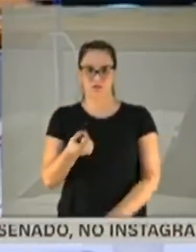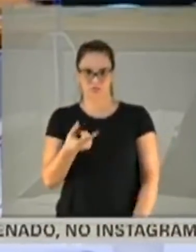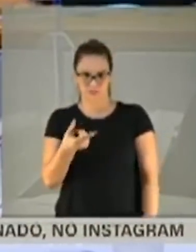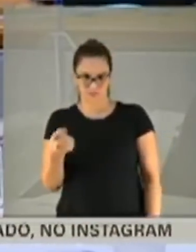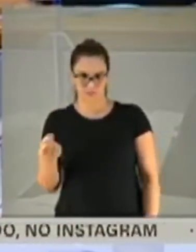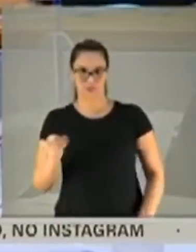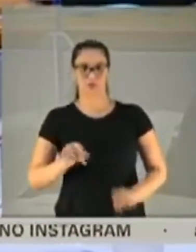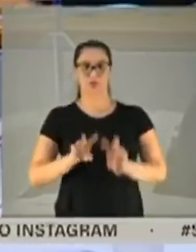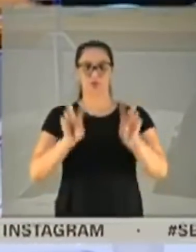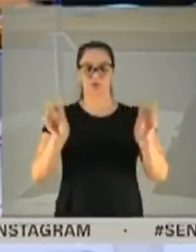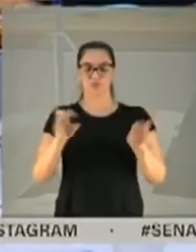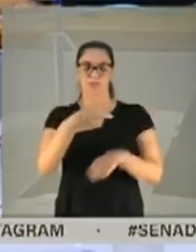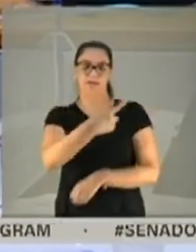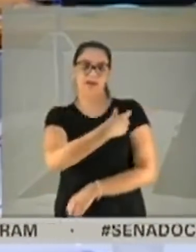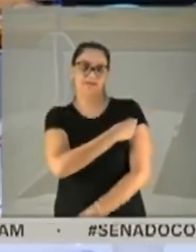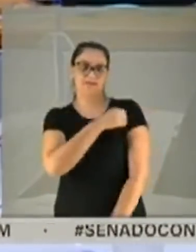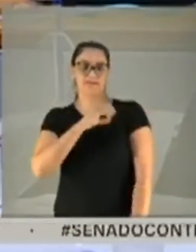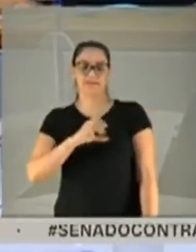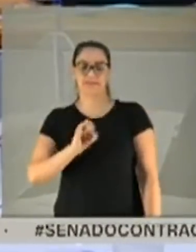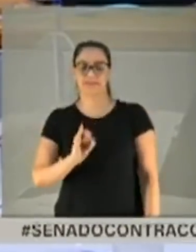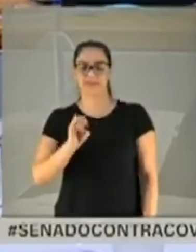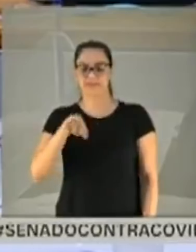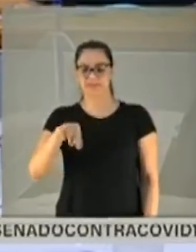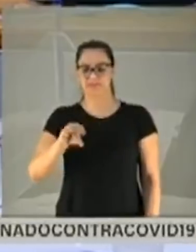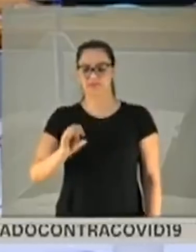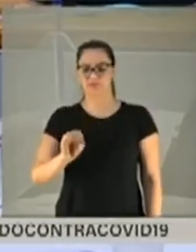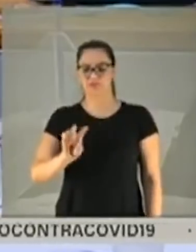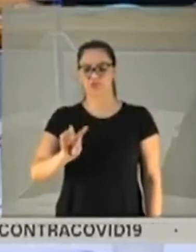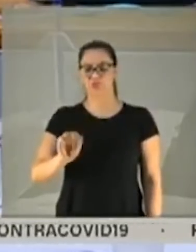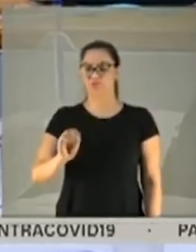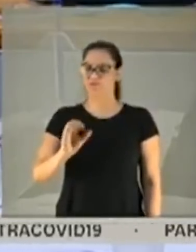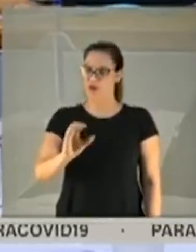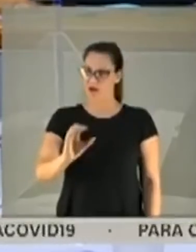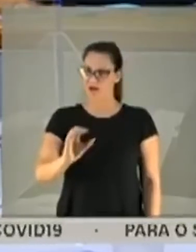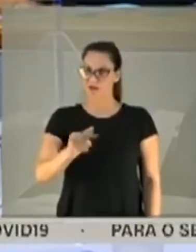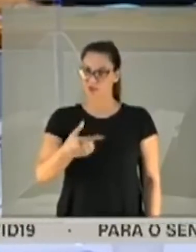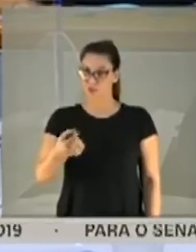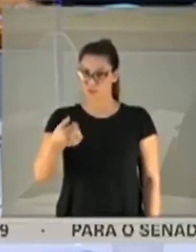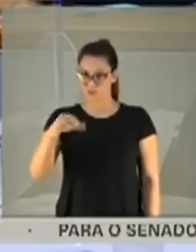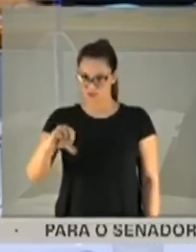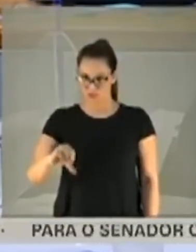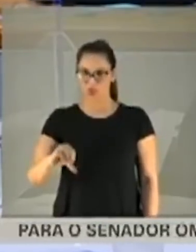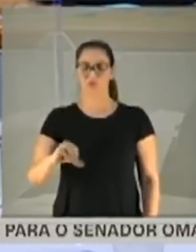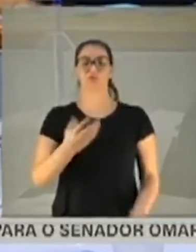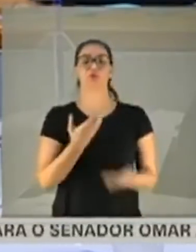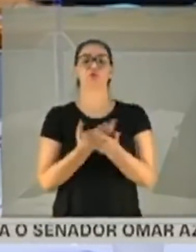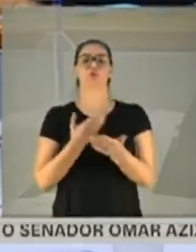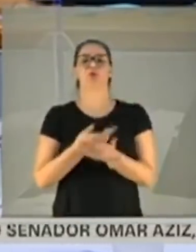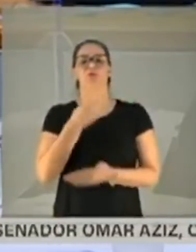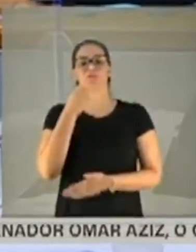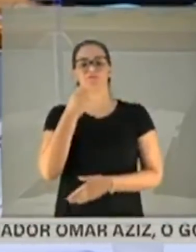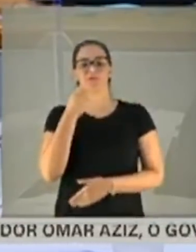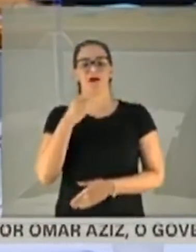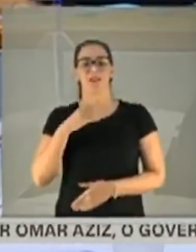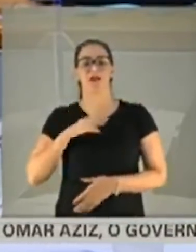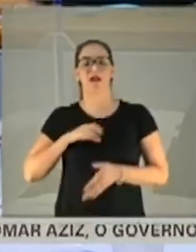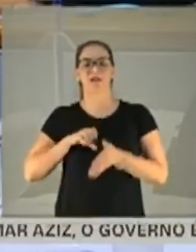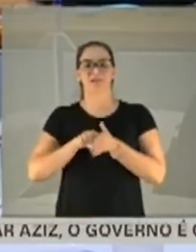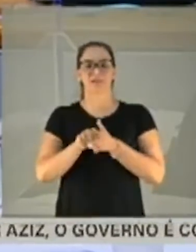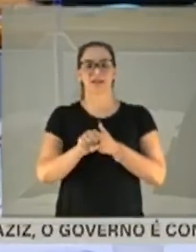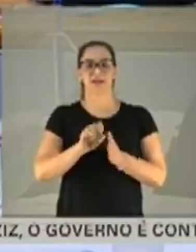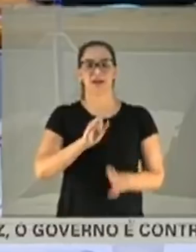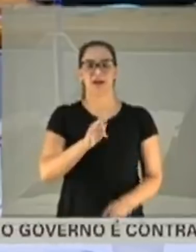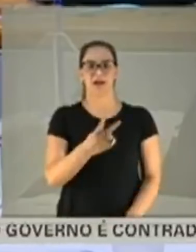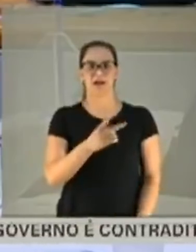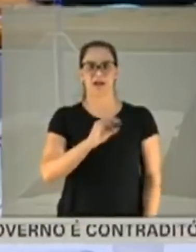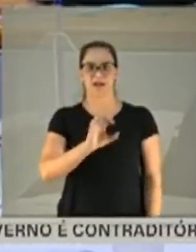é sobre a vacina se Novak contra covid-19 Esse estudo faz menção às células